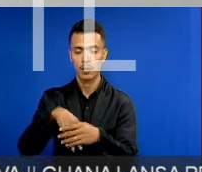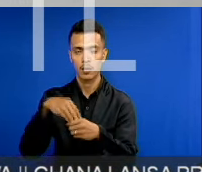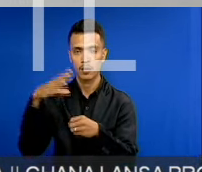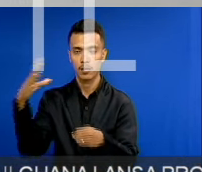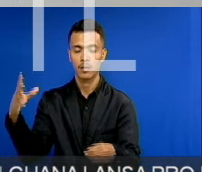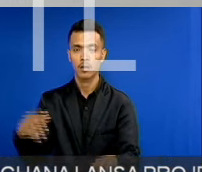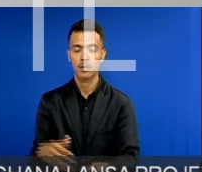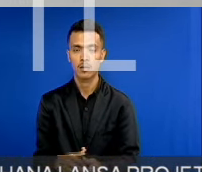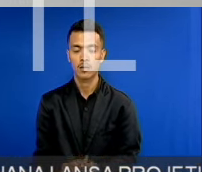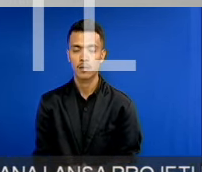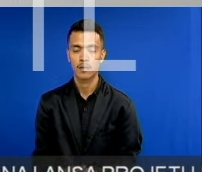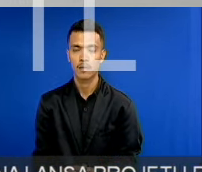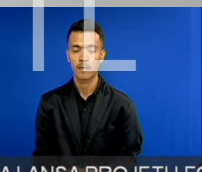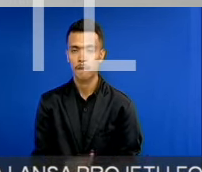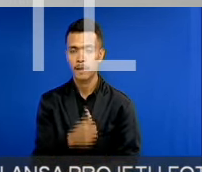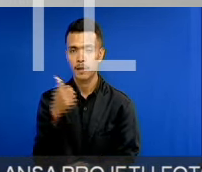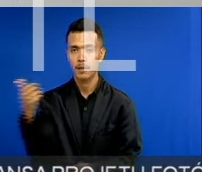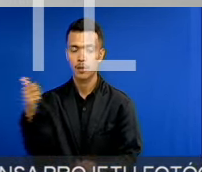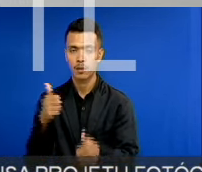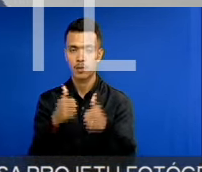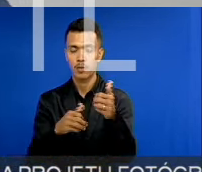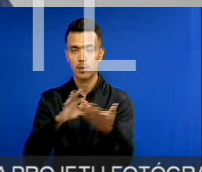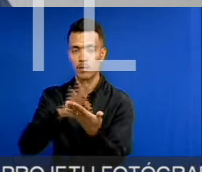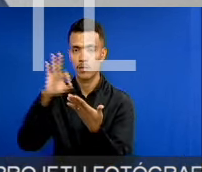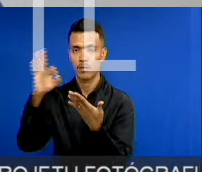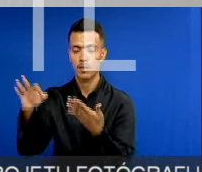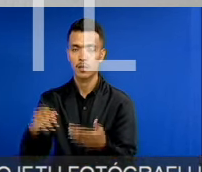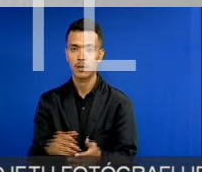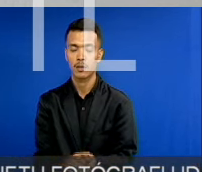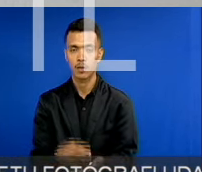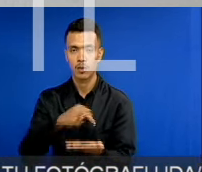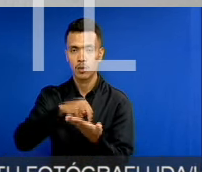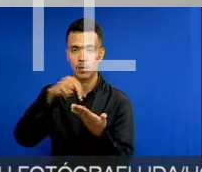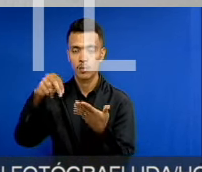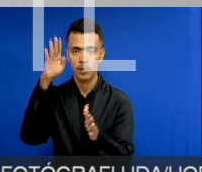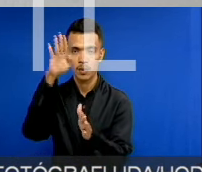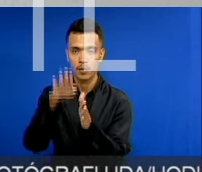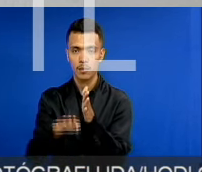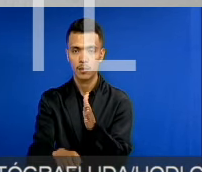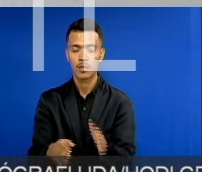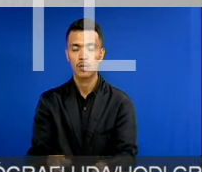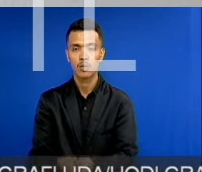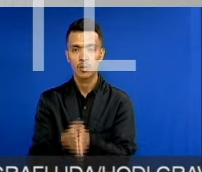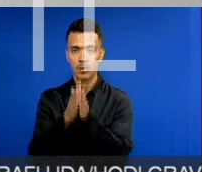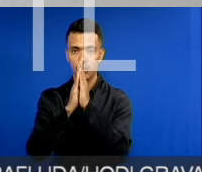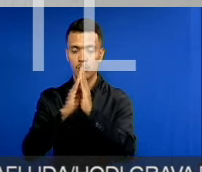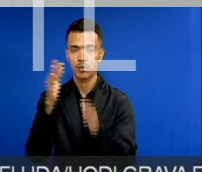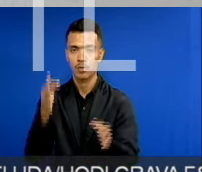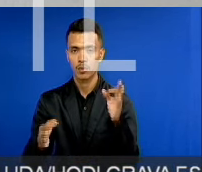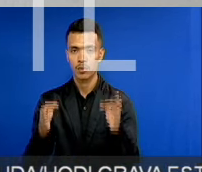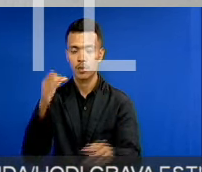ruma resignaun e balo mas batuir de curso ento numero ita nene menos ba ve entao ita husu para atunone